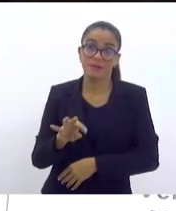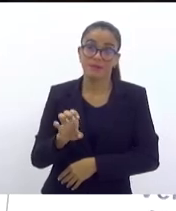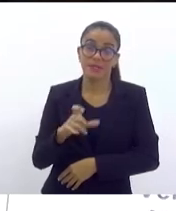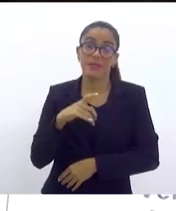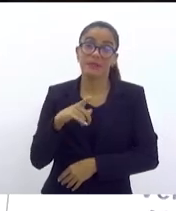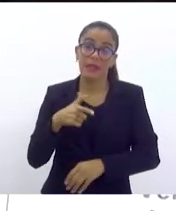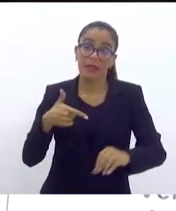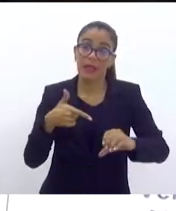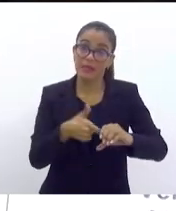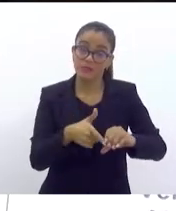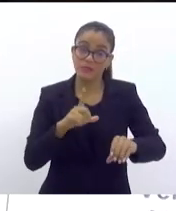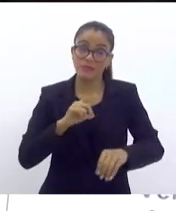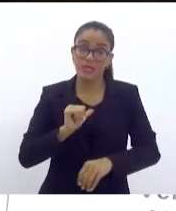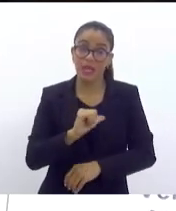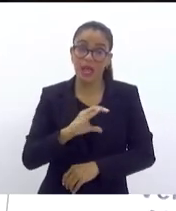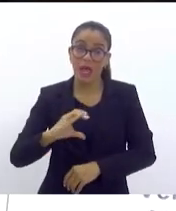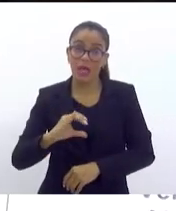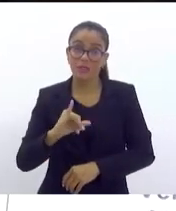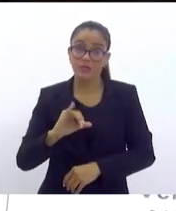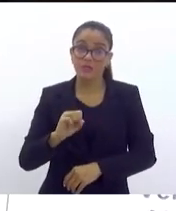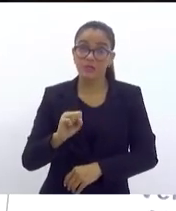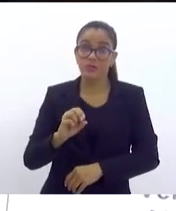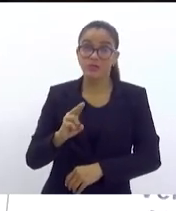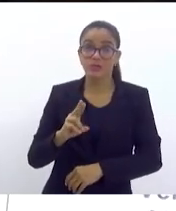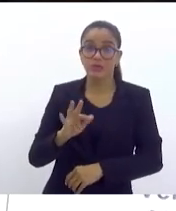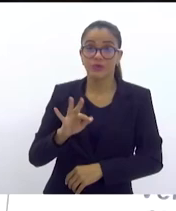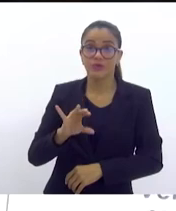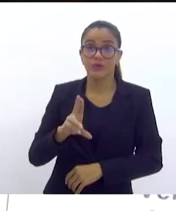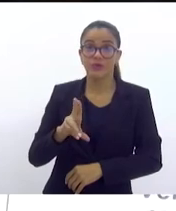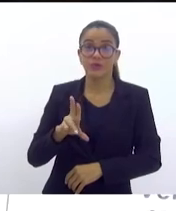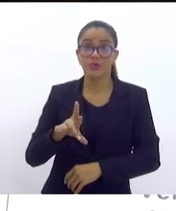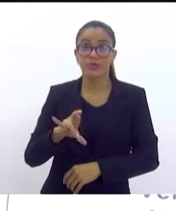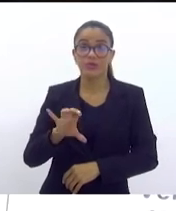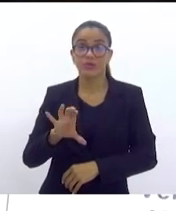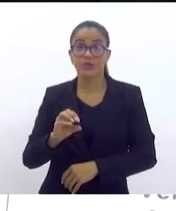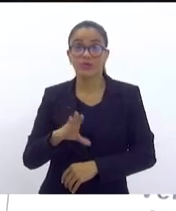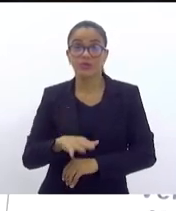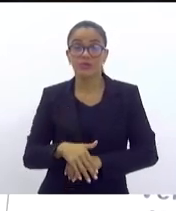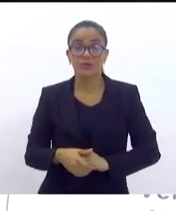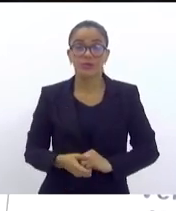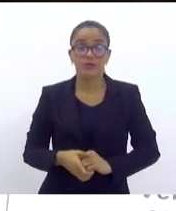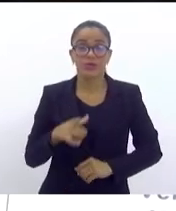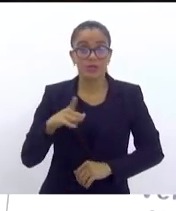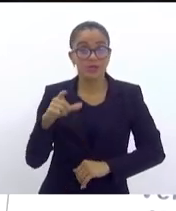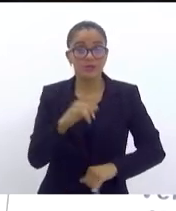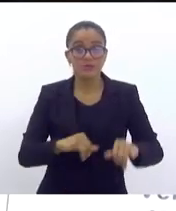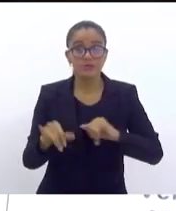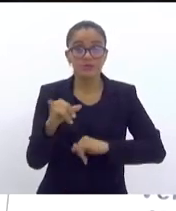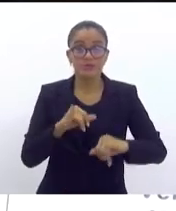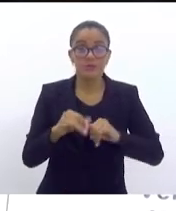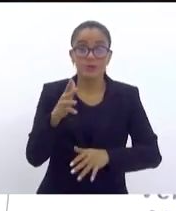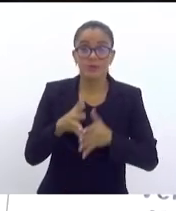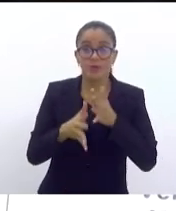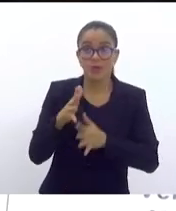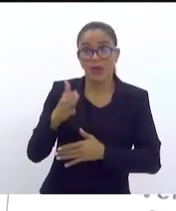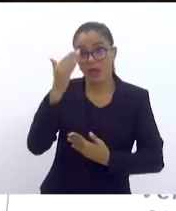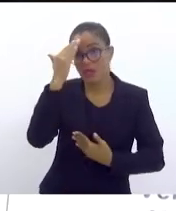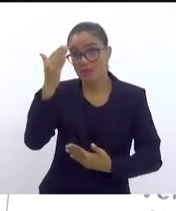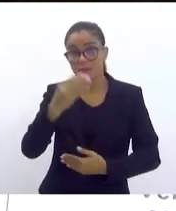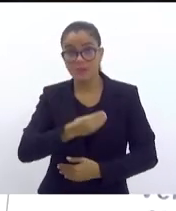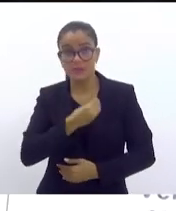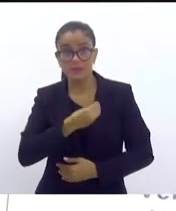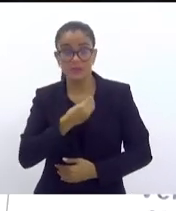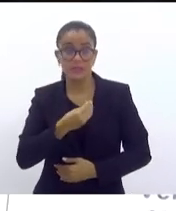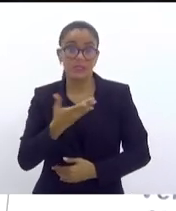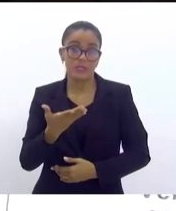gasolina ácido sulfúrico substâncias que que acabam que impossibilitam gostaria de agradecer a presença aqui da